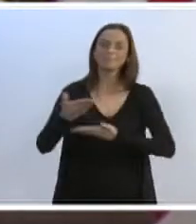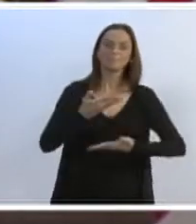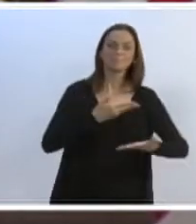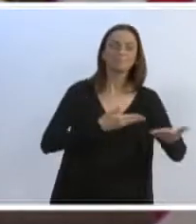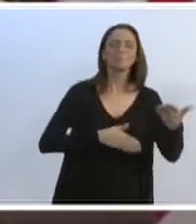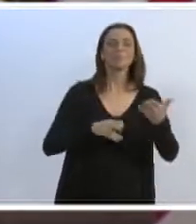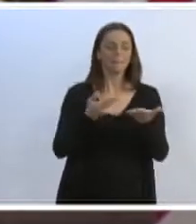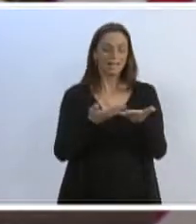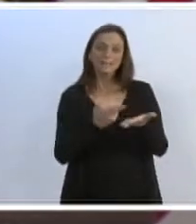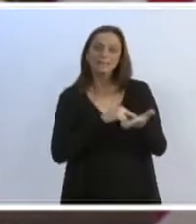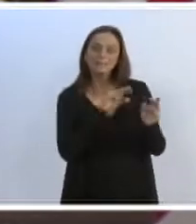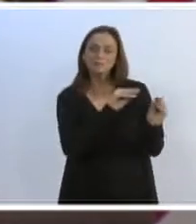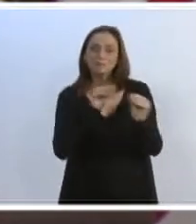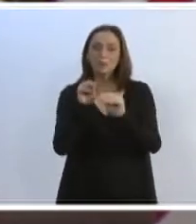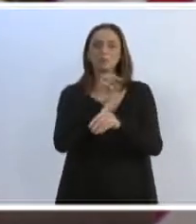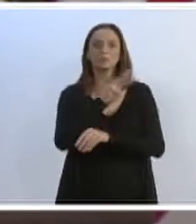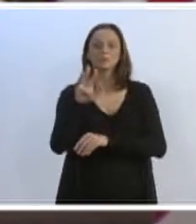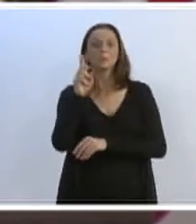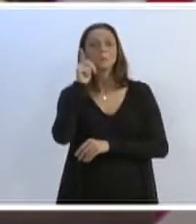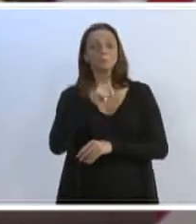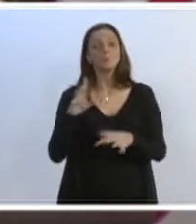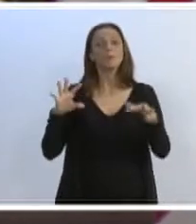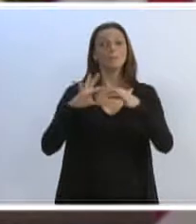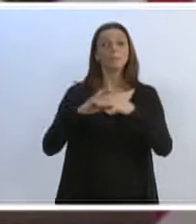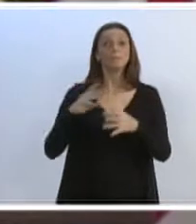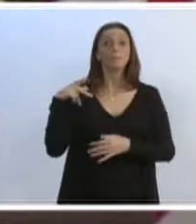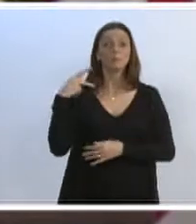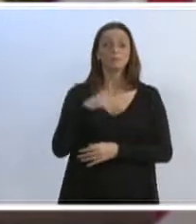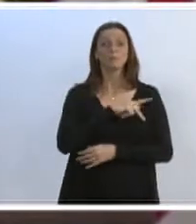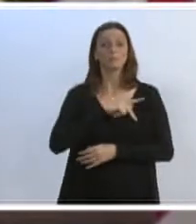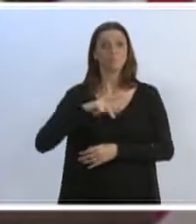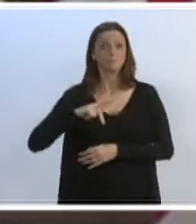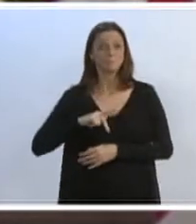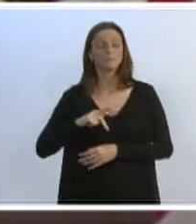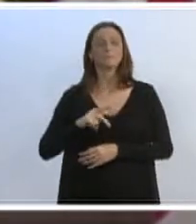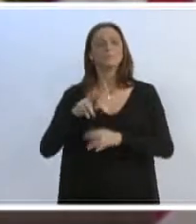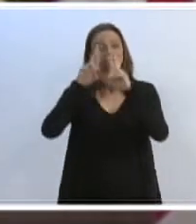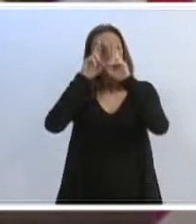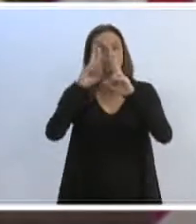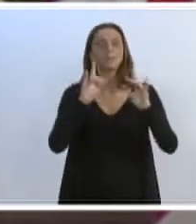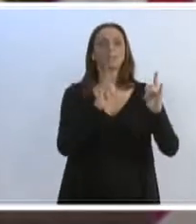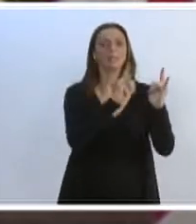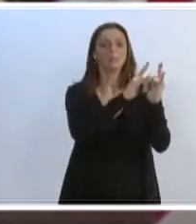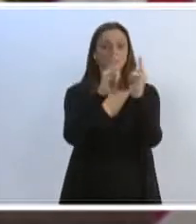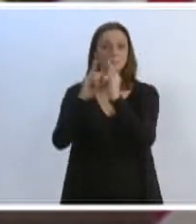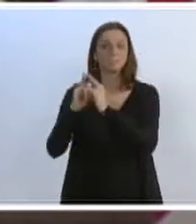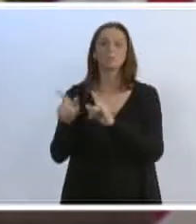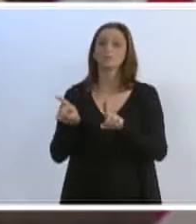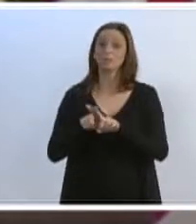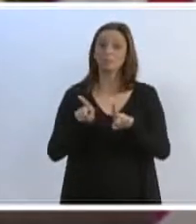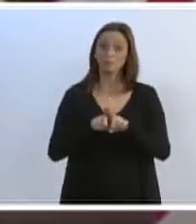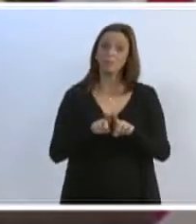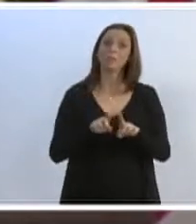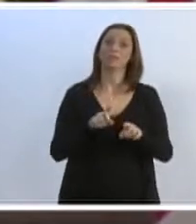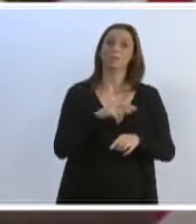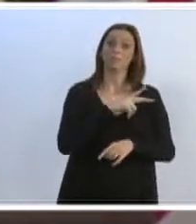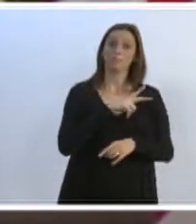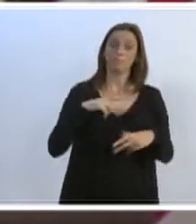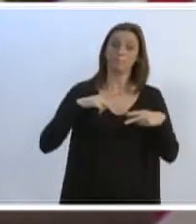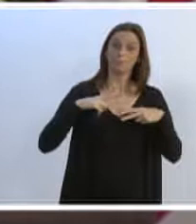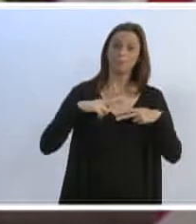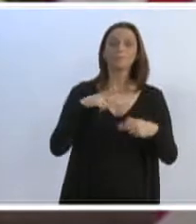séria gripe e com muita tosse, não poderei estar presente. Como diz o povo, o homem põe e Deus